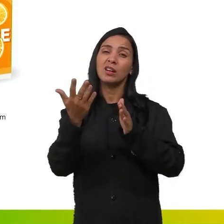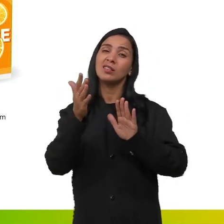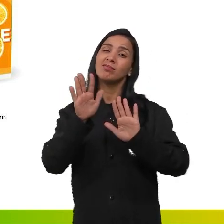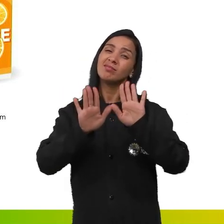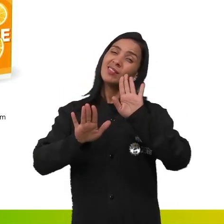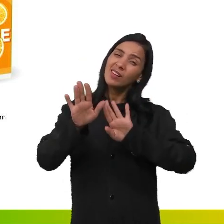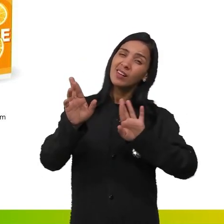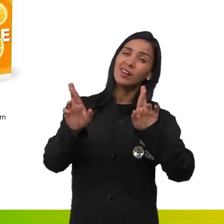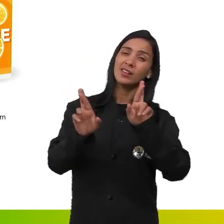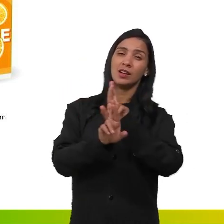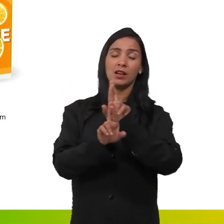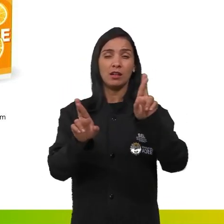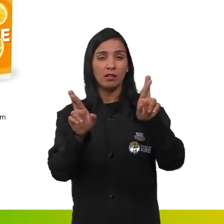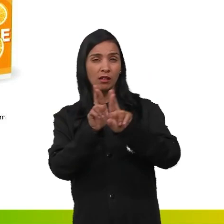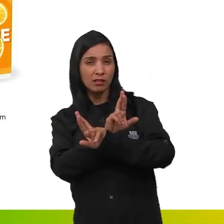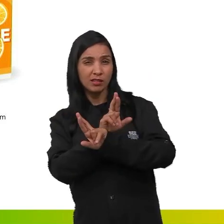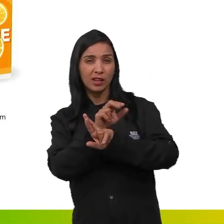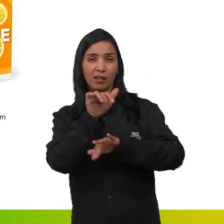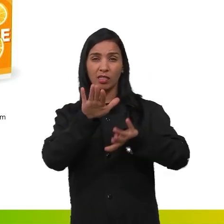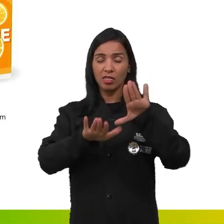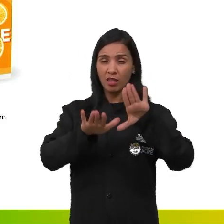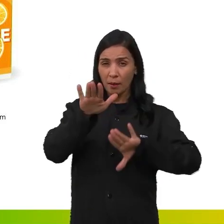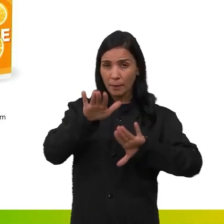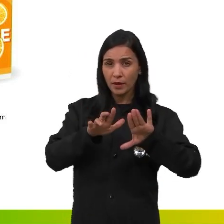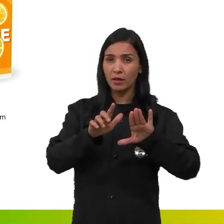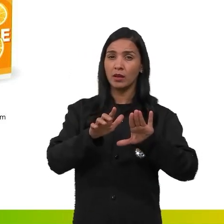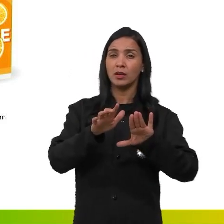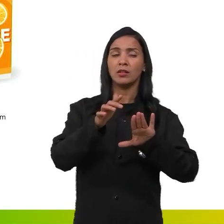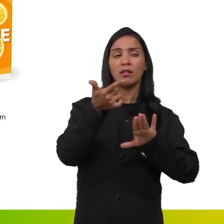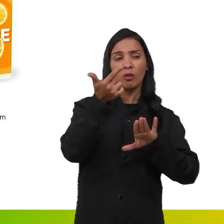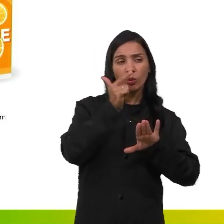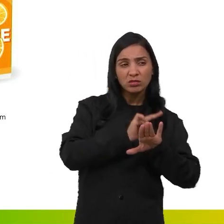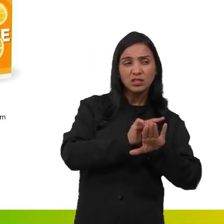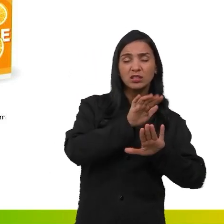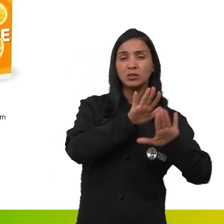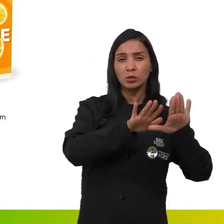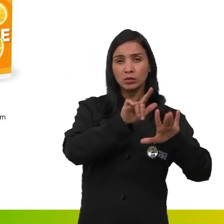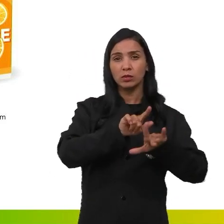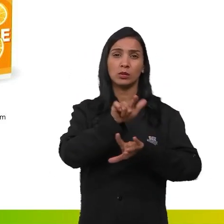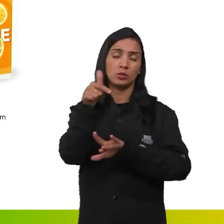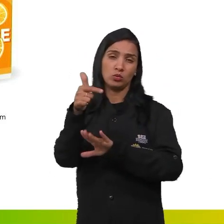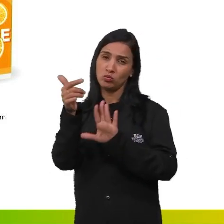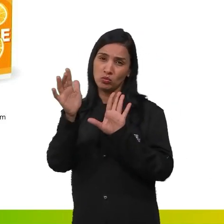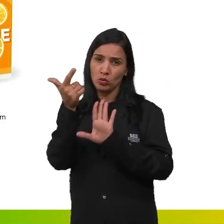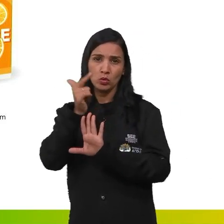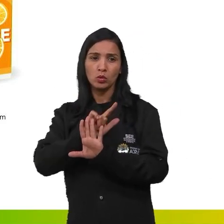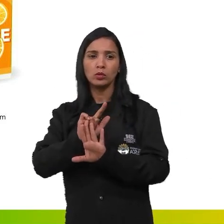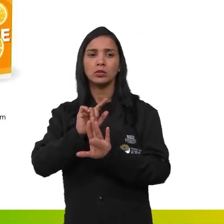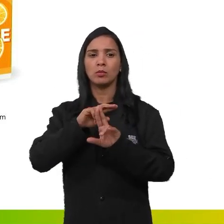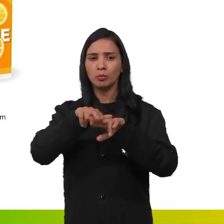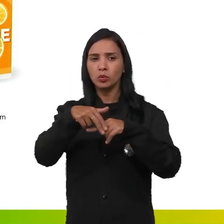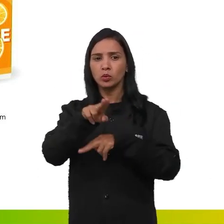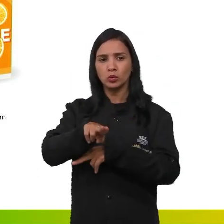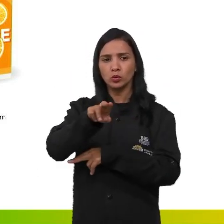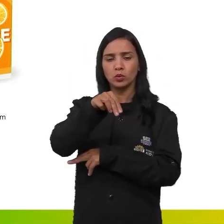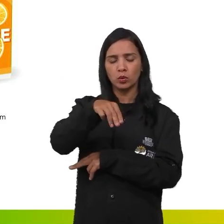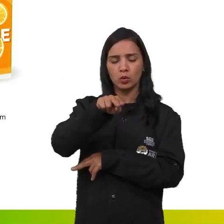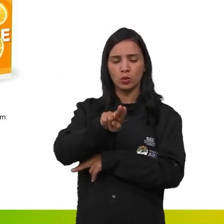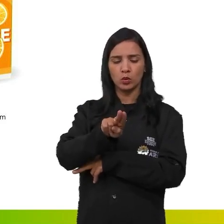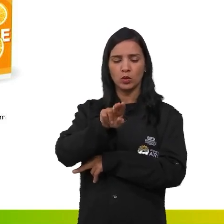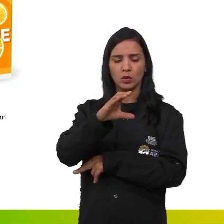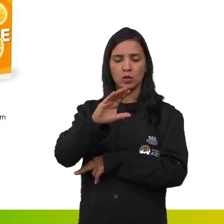relativo em relação de pessoa para pessoa. Então, nesse caso, o much também vai ser utilizado aqui porque ele é